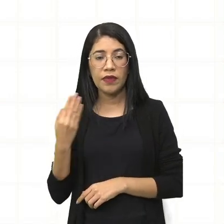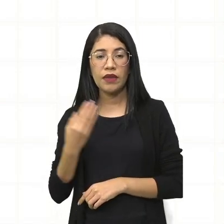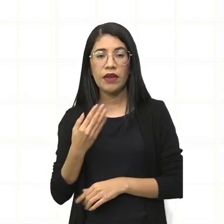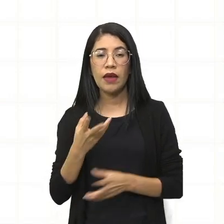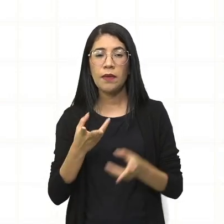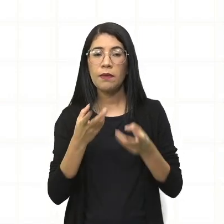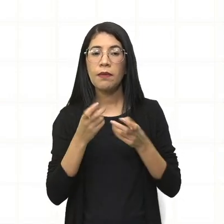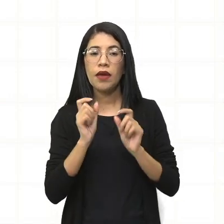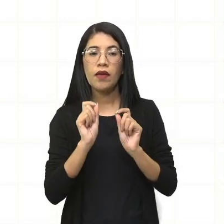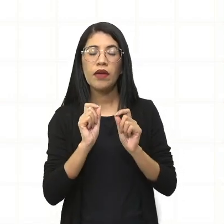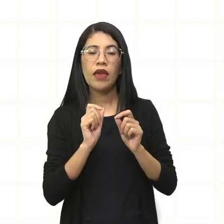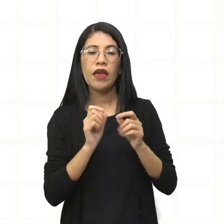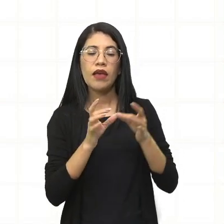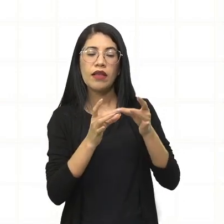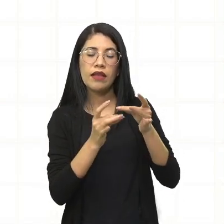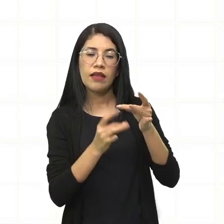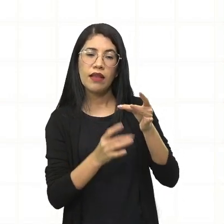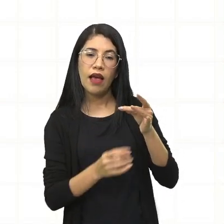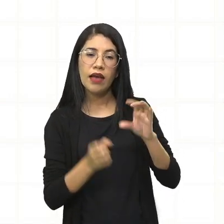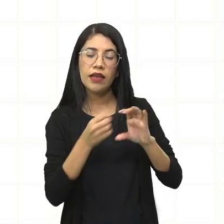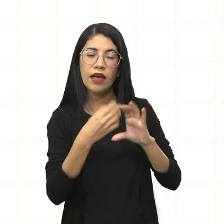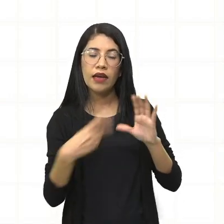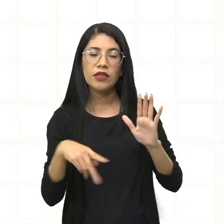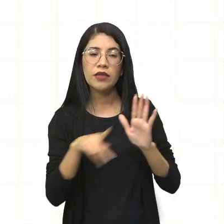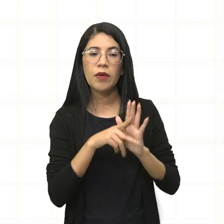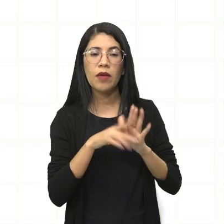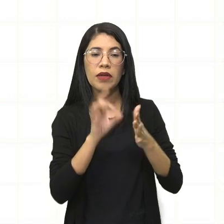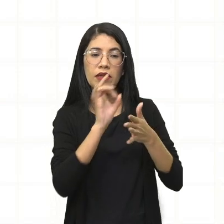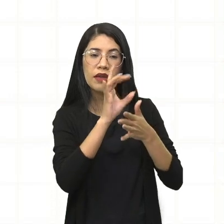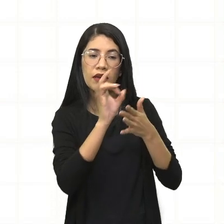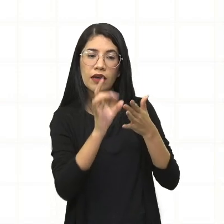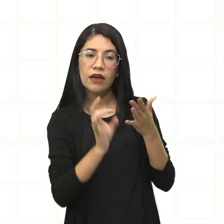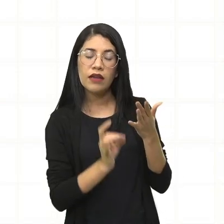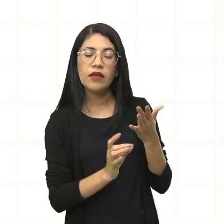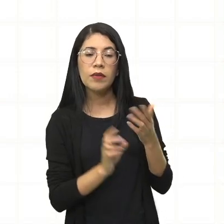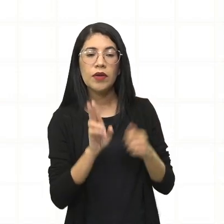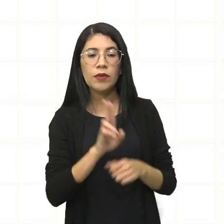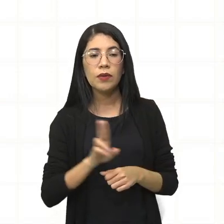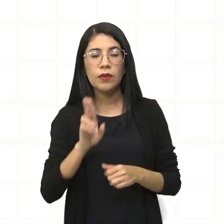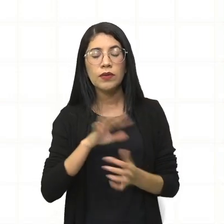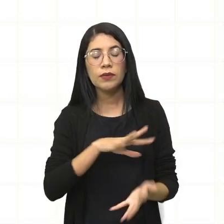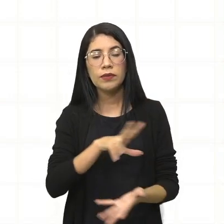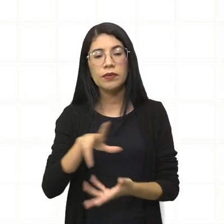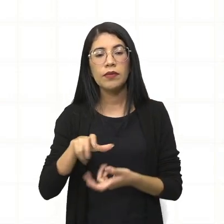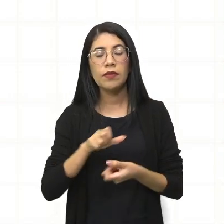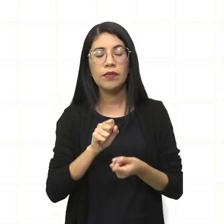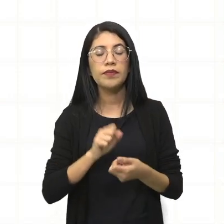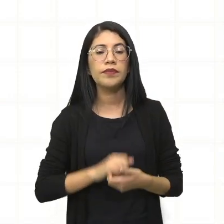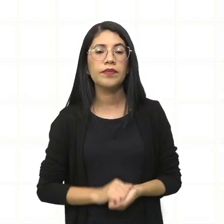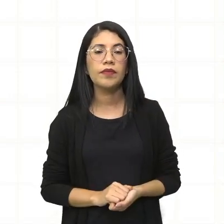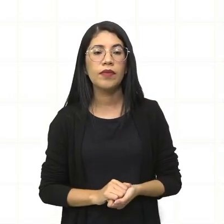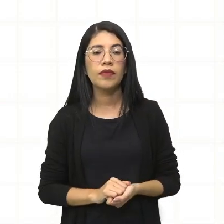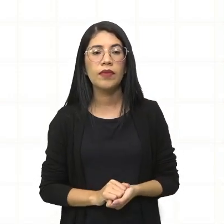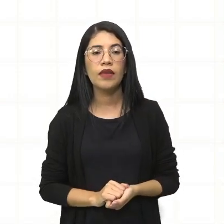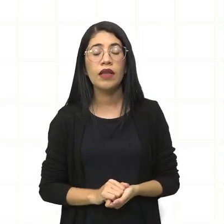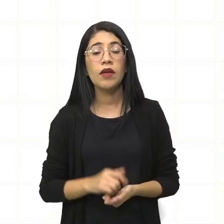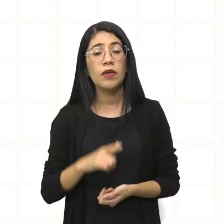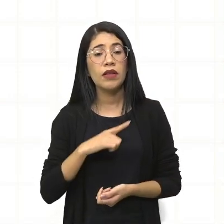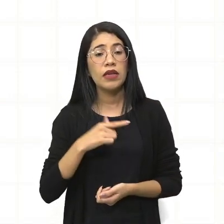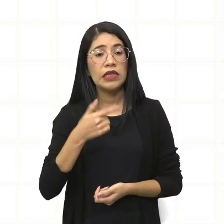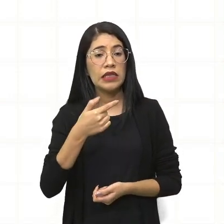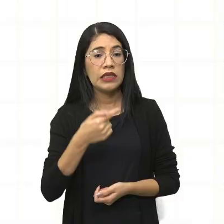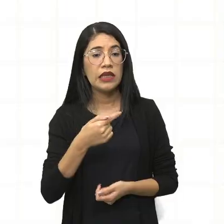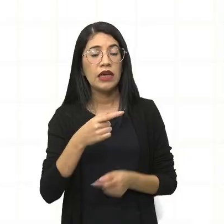aí todas as características das unidades de uso sustentável. E aí, reforçando, né, que nós temos